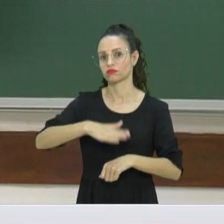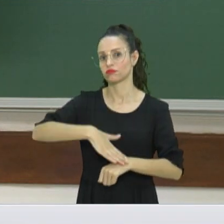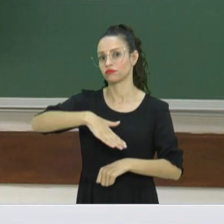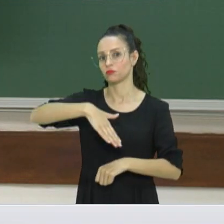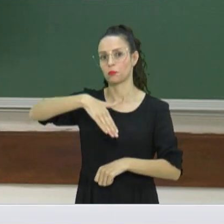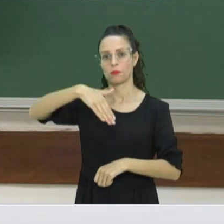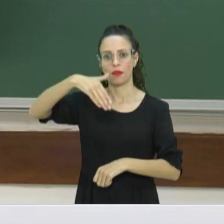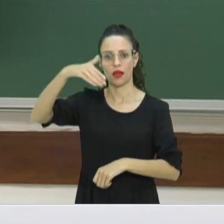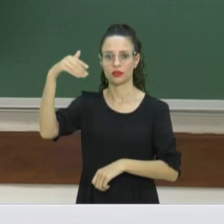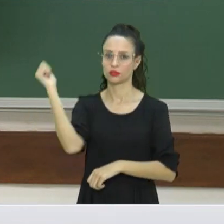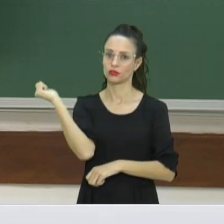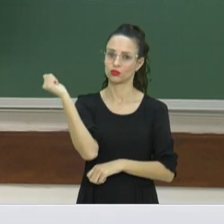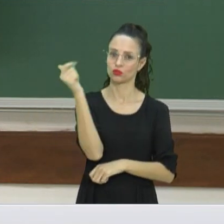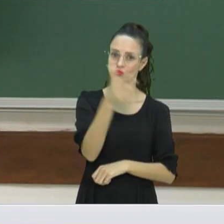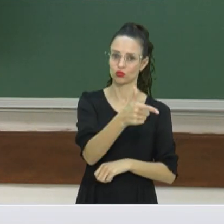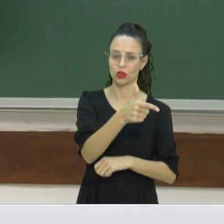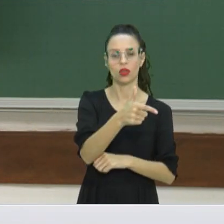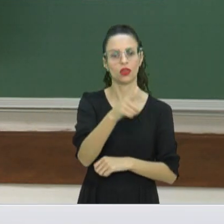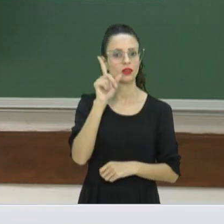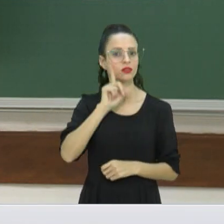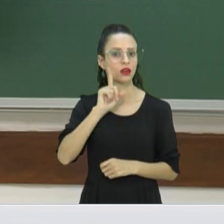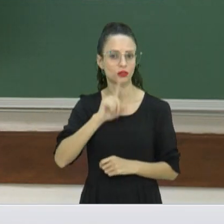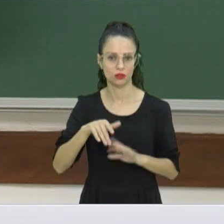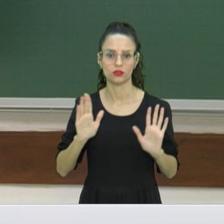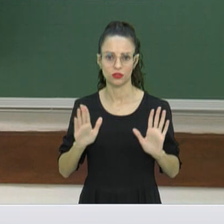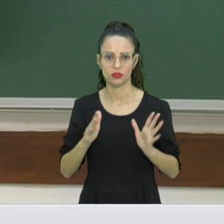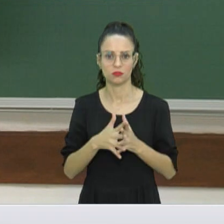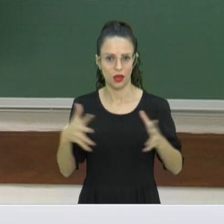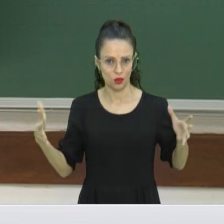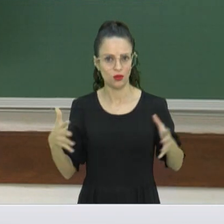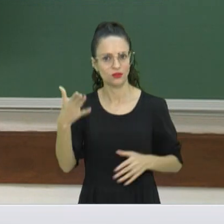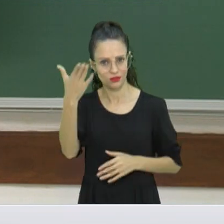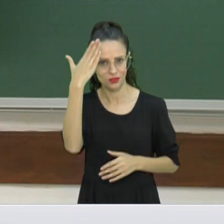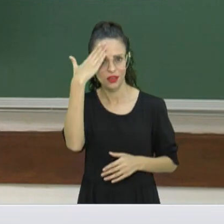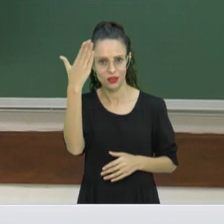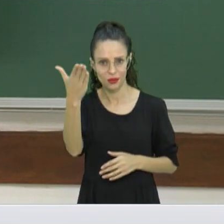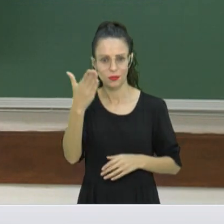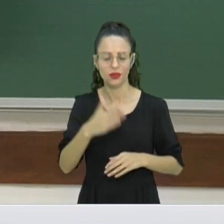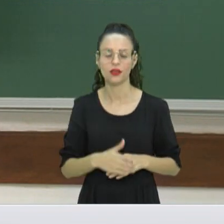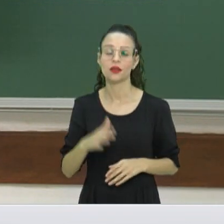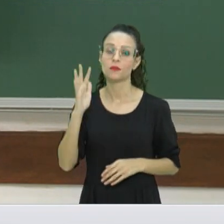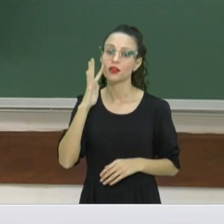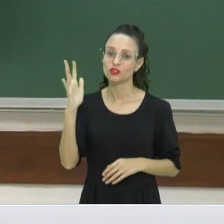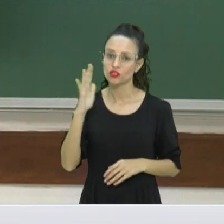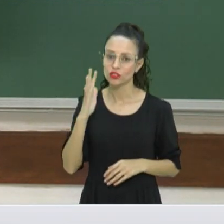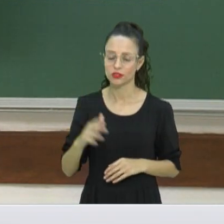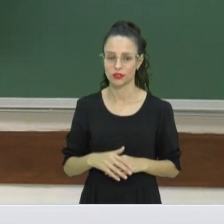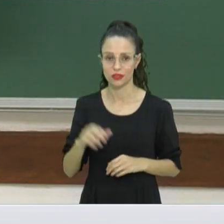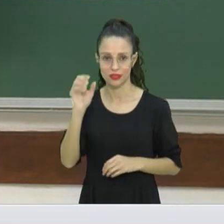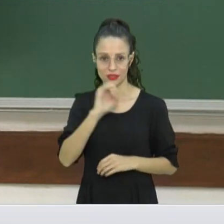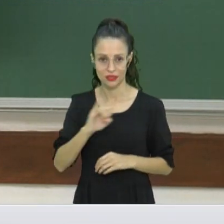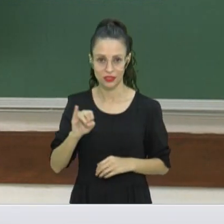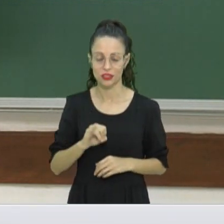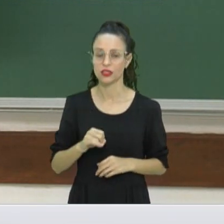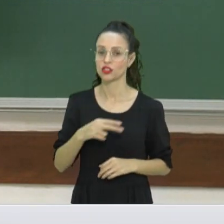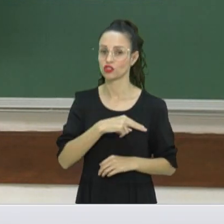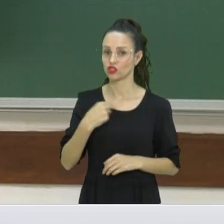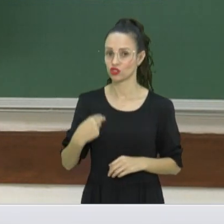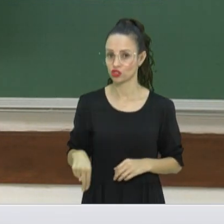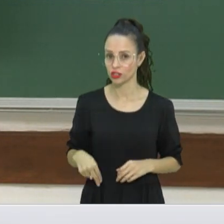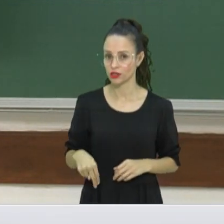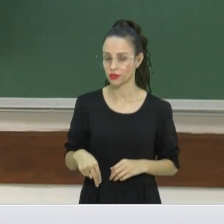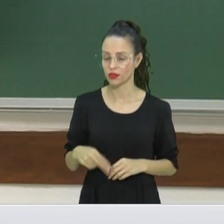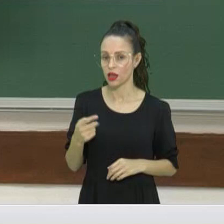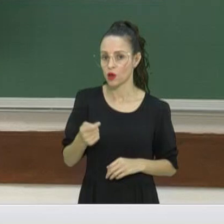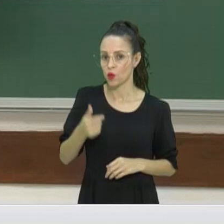muito maior do que a população dos Estados Unidos. Vocês sabem disso. Então imagine, se a população da China é